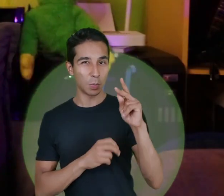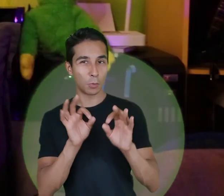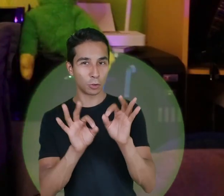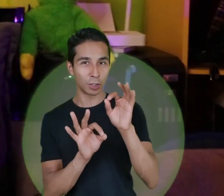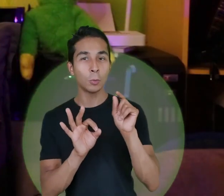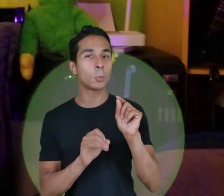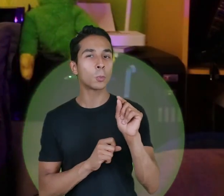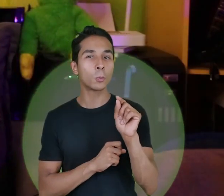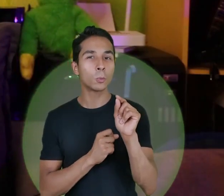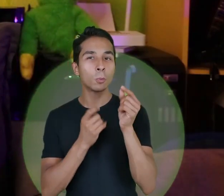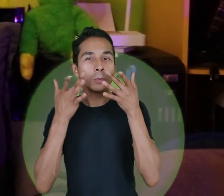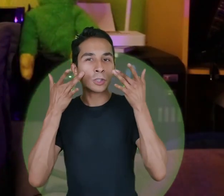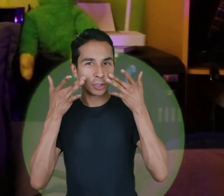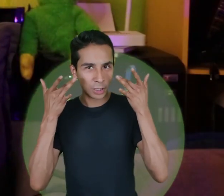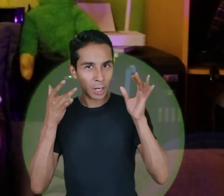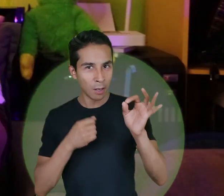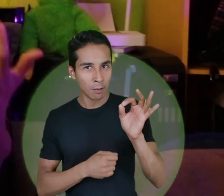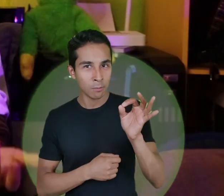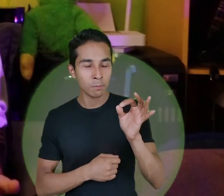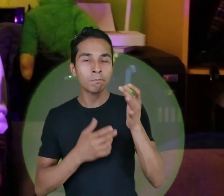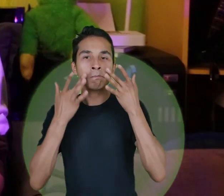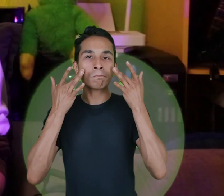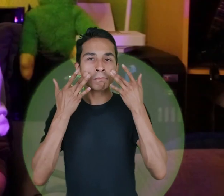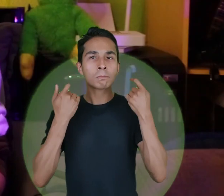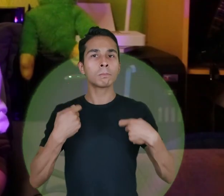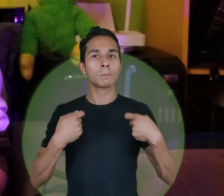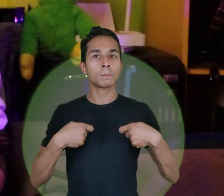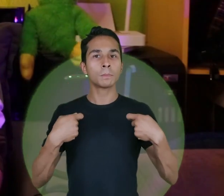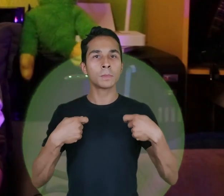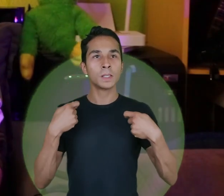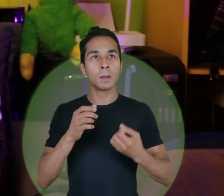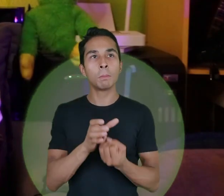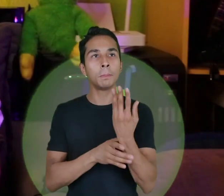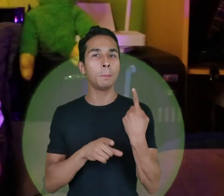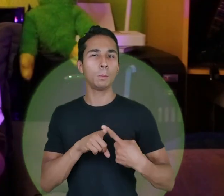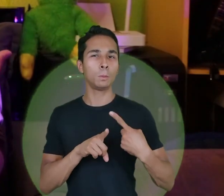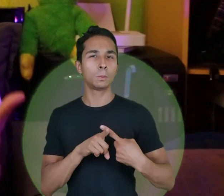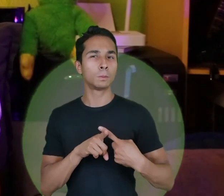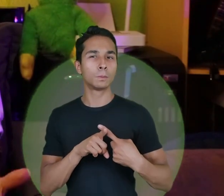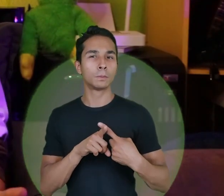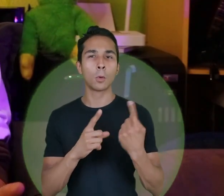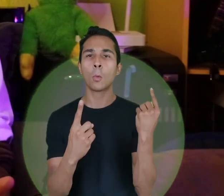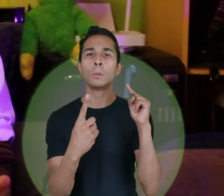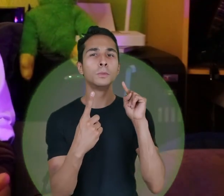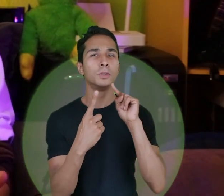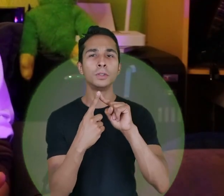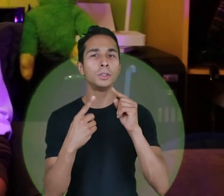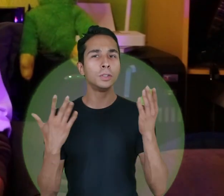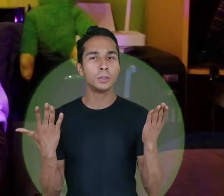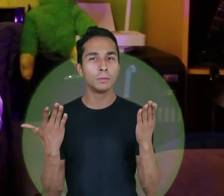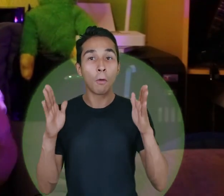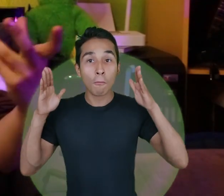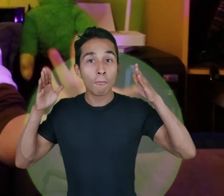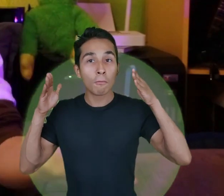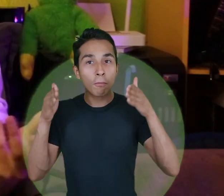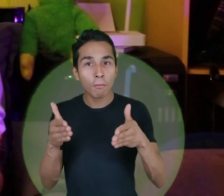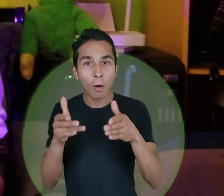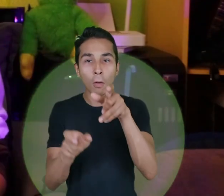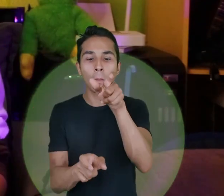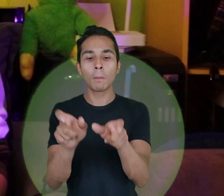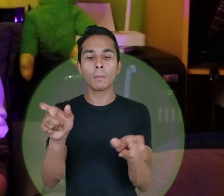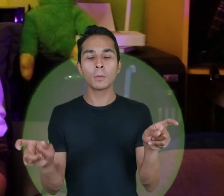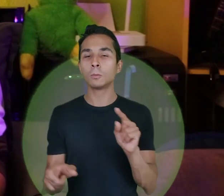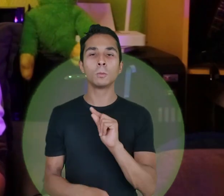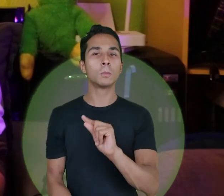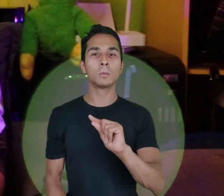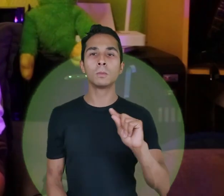de teatro, por exemplo, você vai pensar, por que essa peça de teatro ela precisa existir? Qual que é o objetivo dela existir? Qual que é o público que você